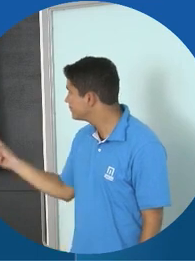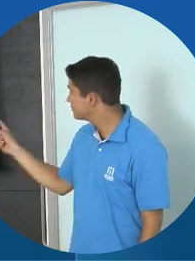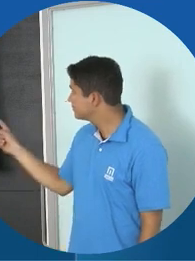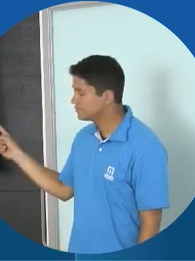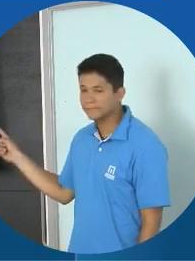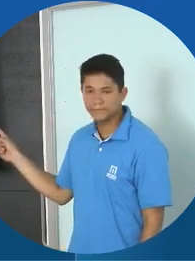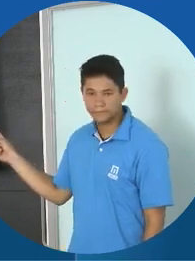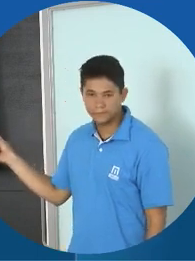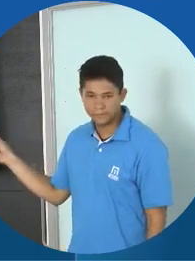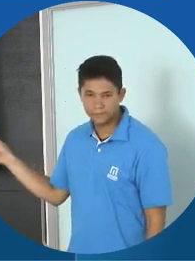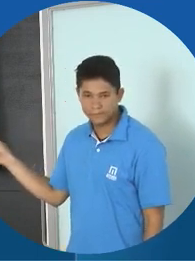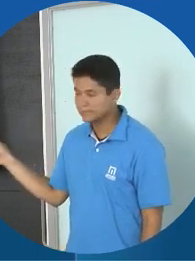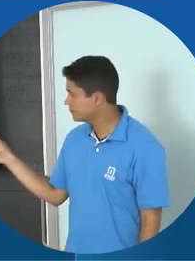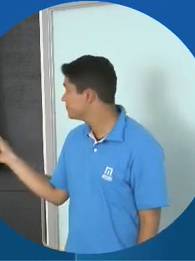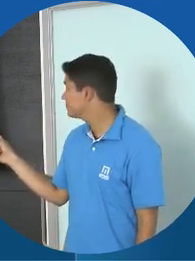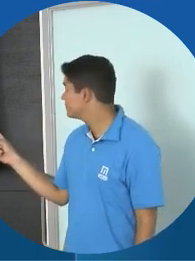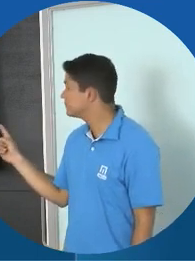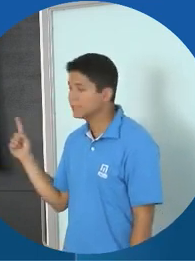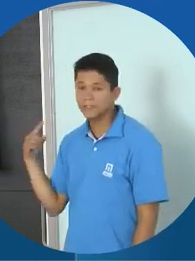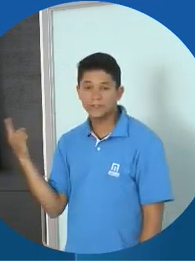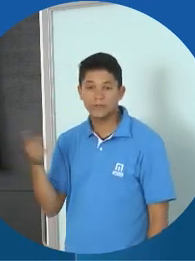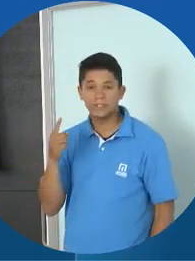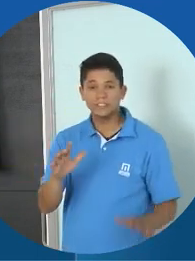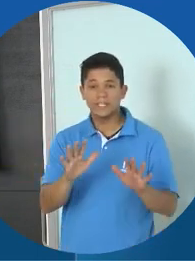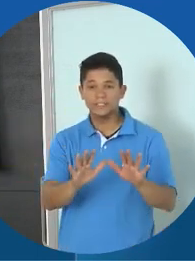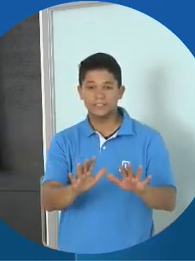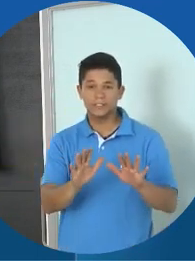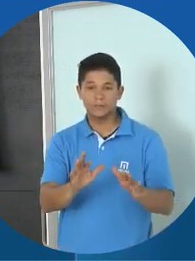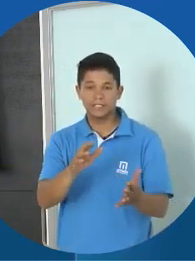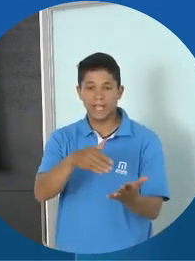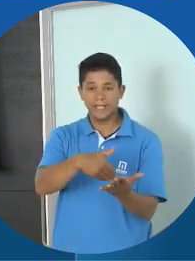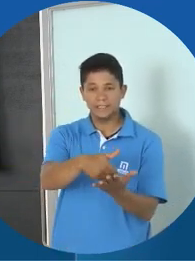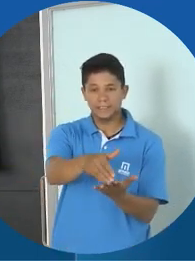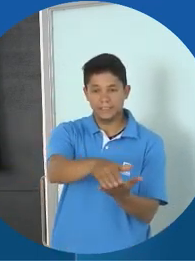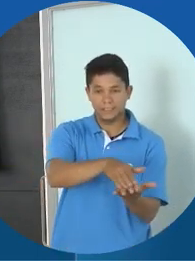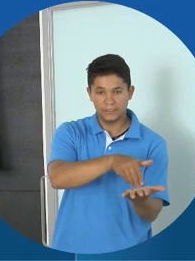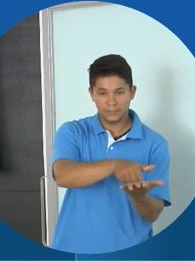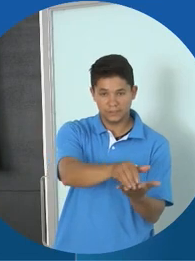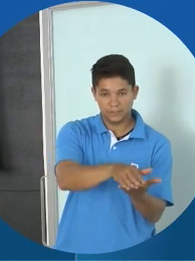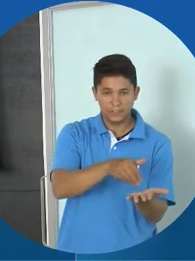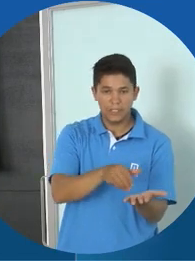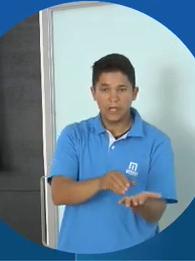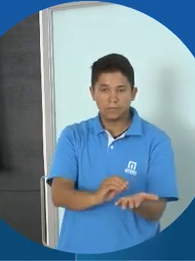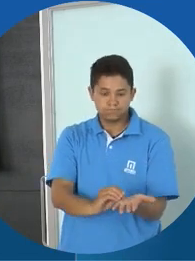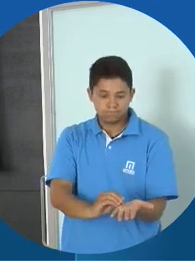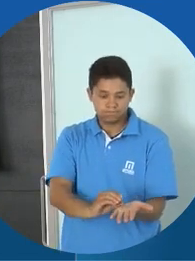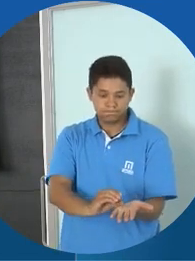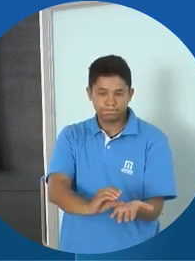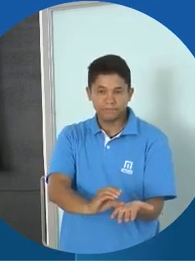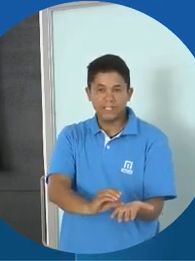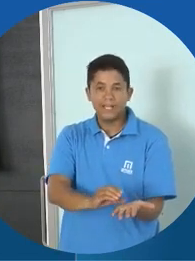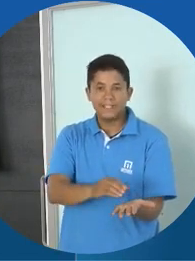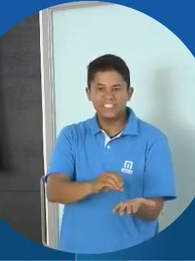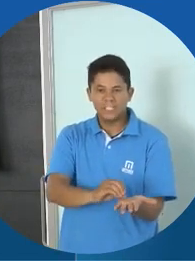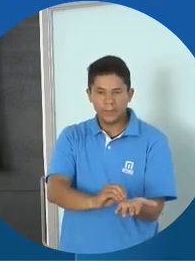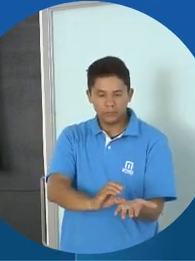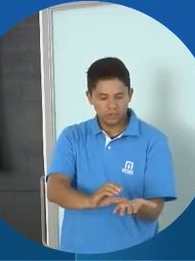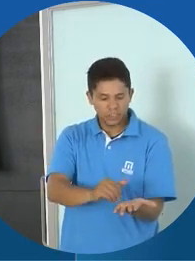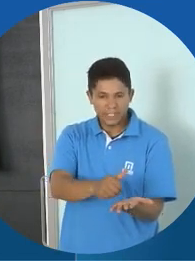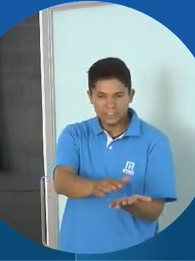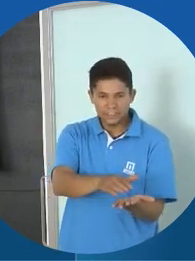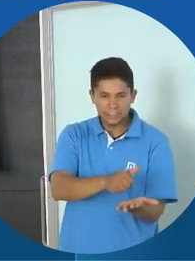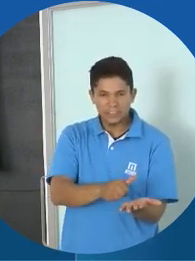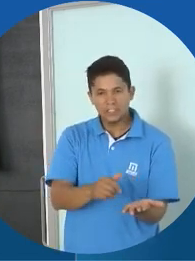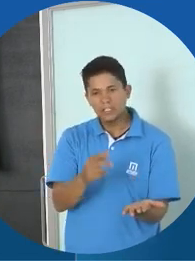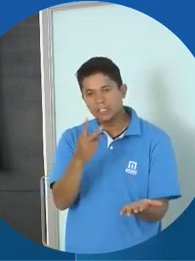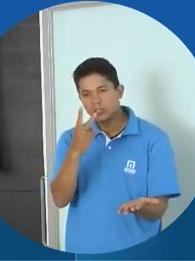nós deixamos a resina, a partir do bico, nós enchemos de resina até pouco mais de 2 centímetros, que daria